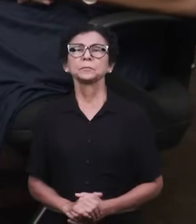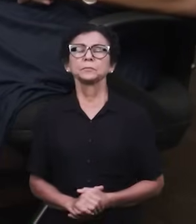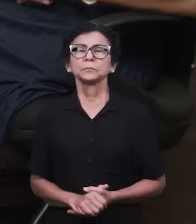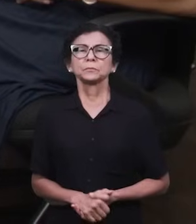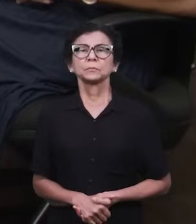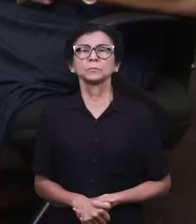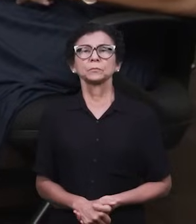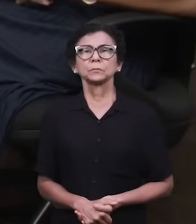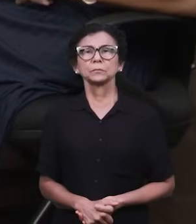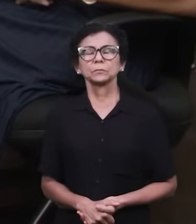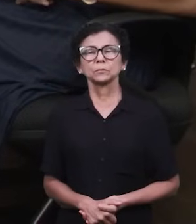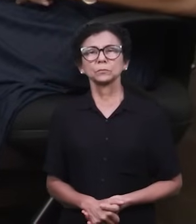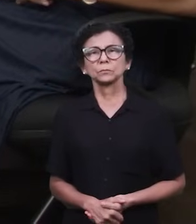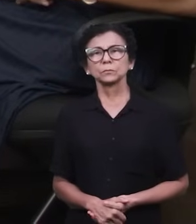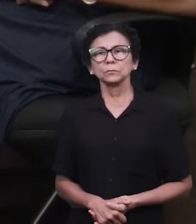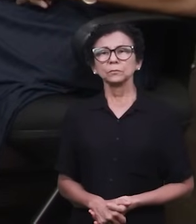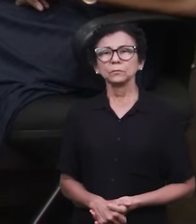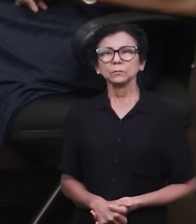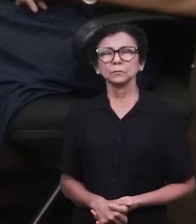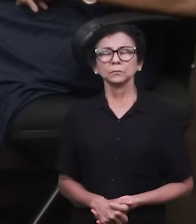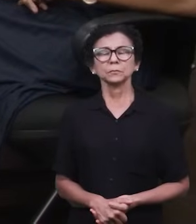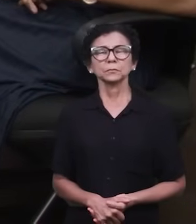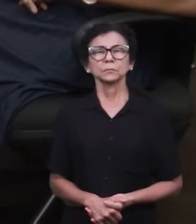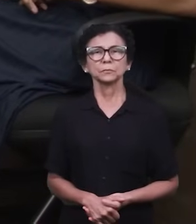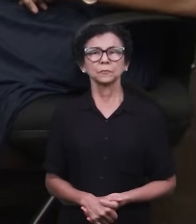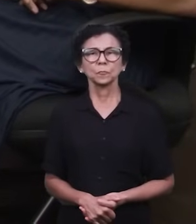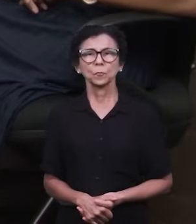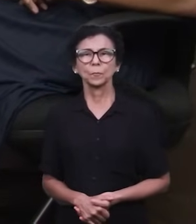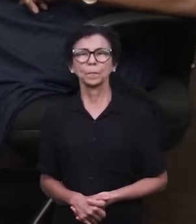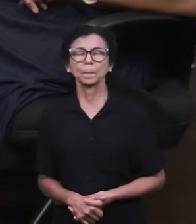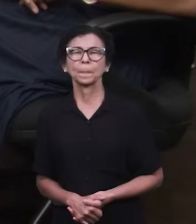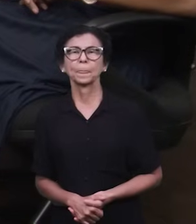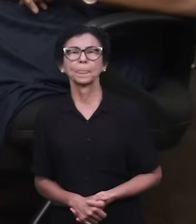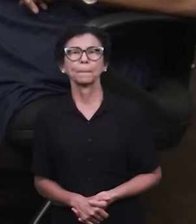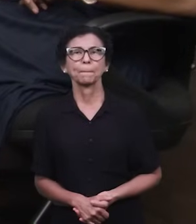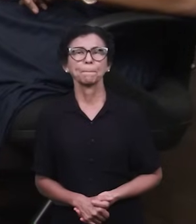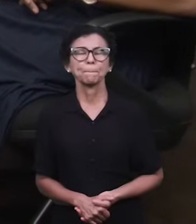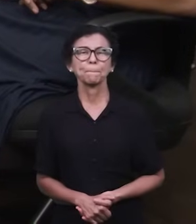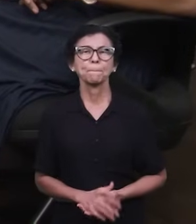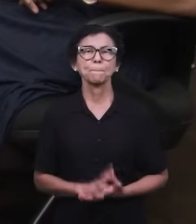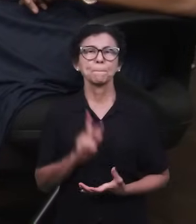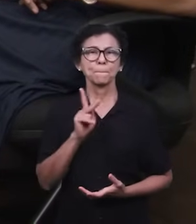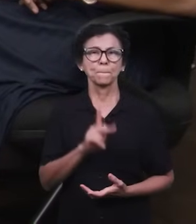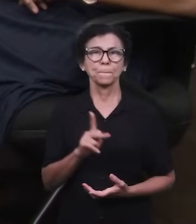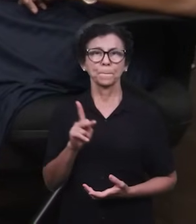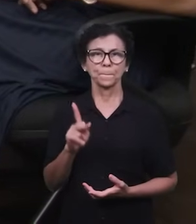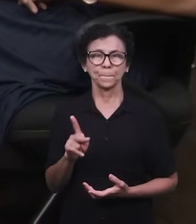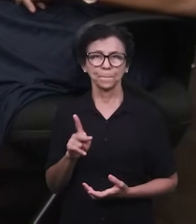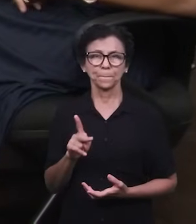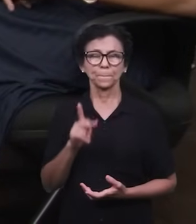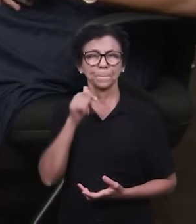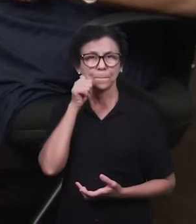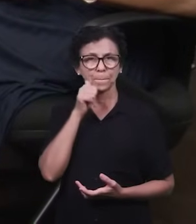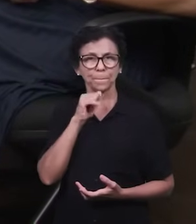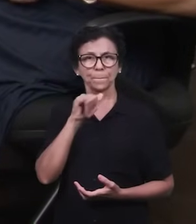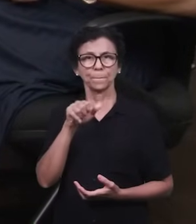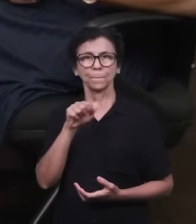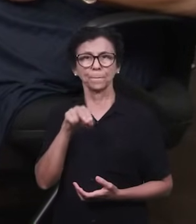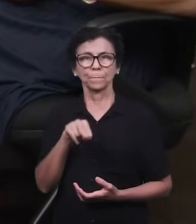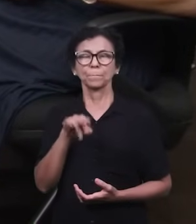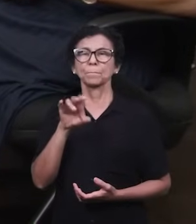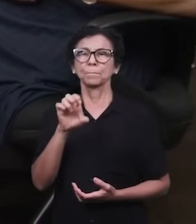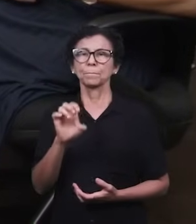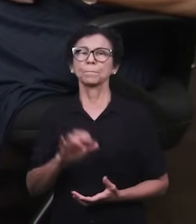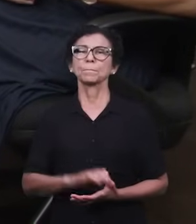um louvor, vamos ver tudo aquilo que... Isso, ajuda ela aí. Tudo isso que o